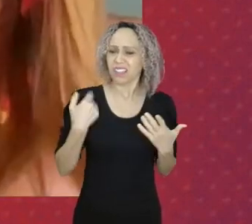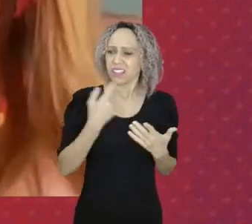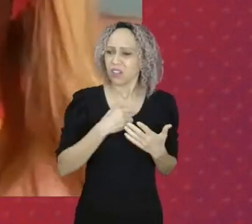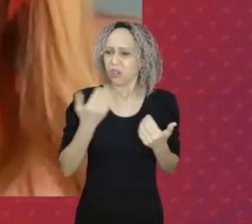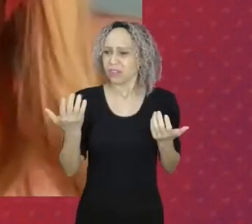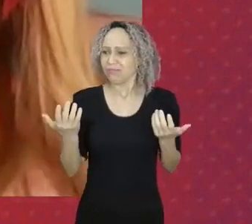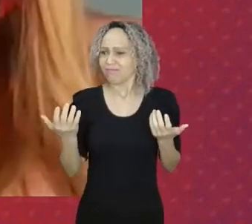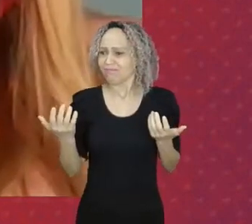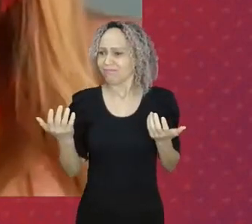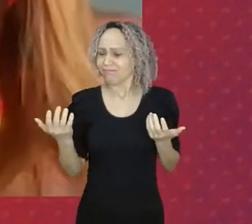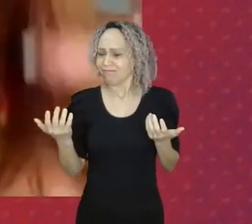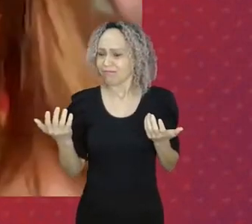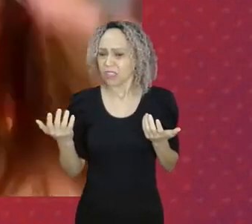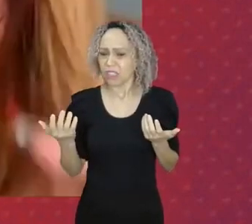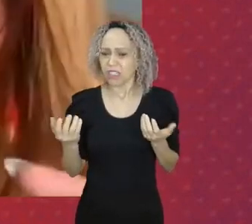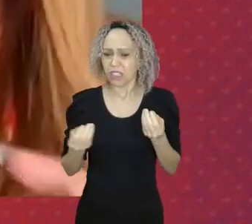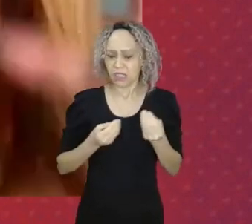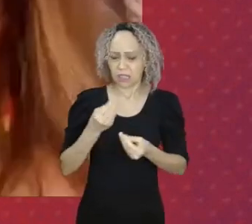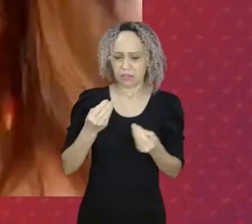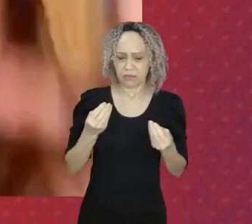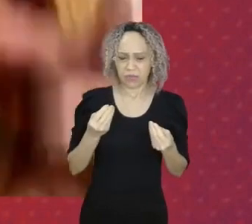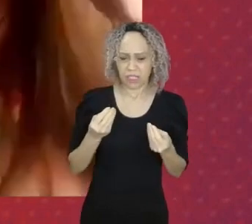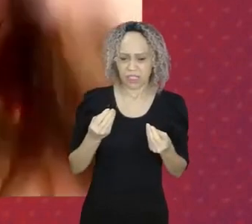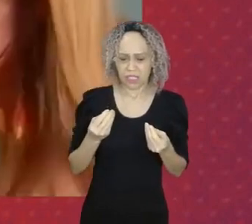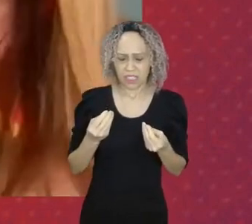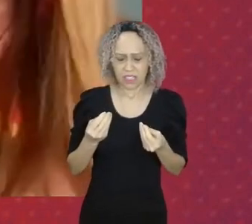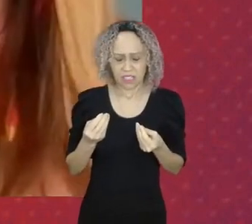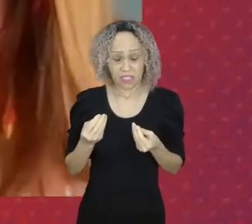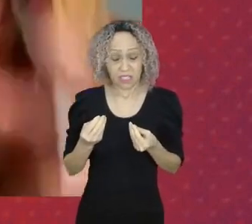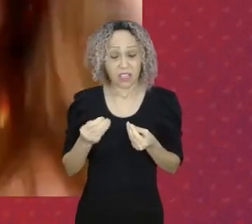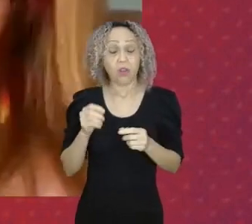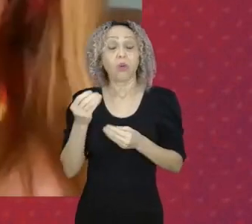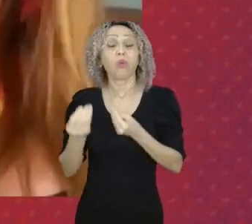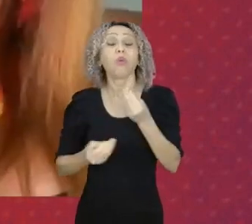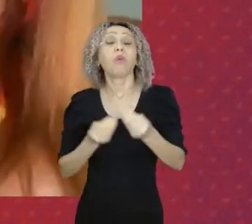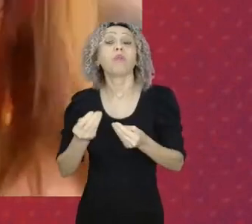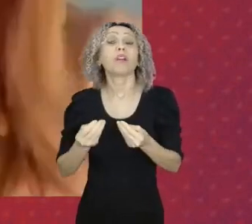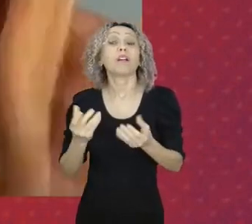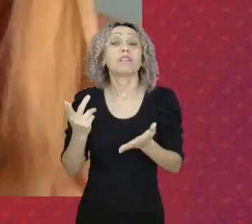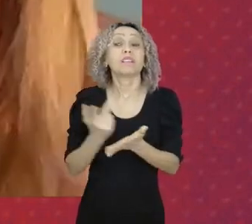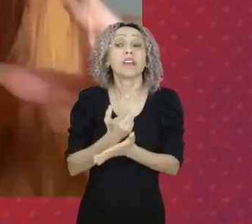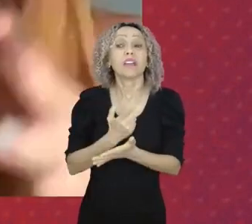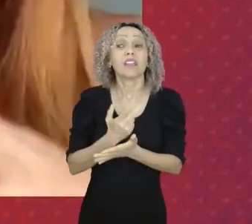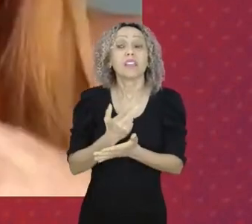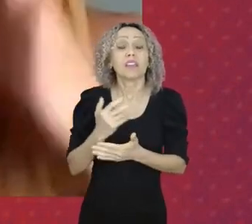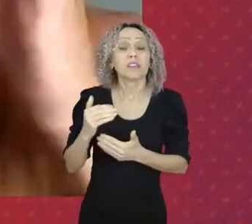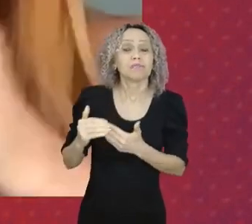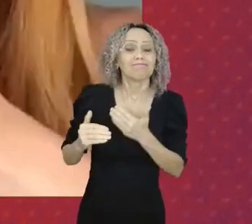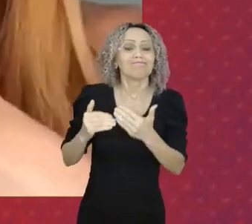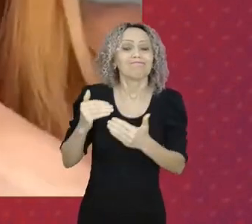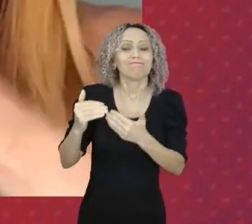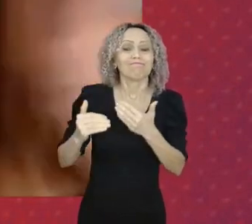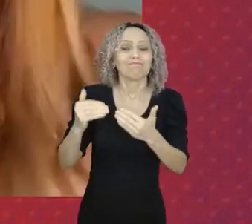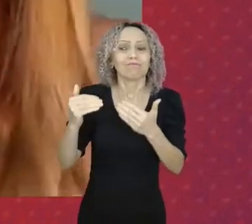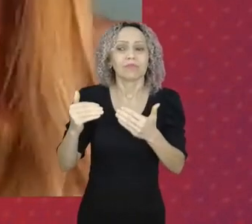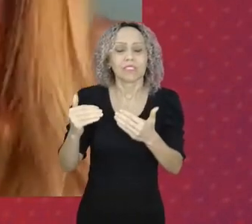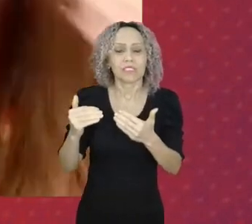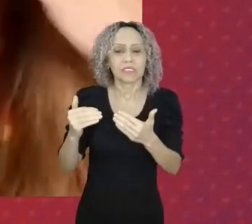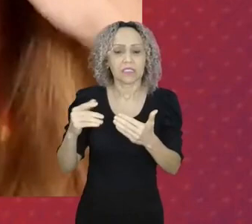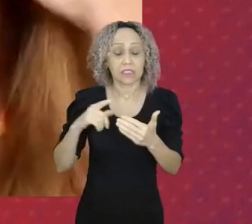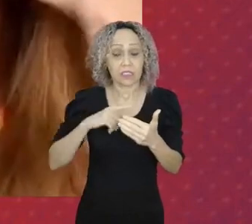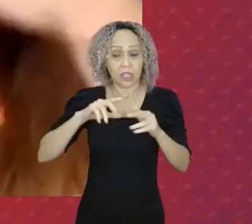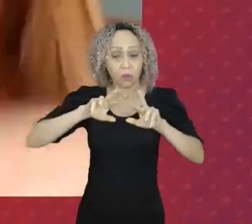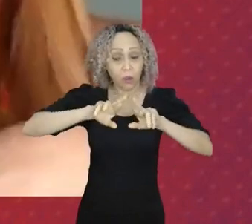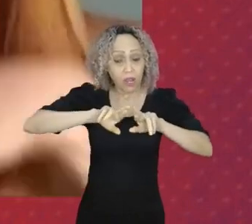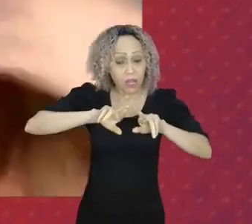com o qual nos identificamos. Que a sociedade ela é construída, né, para que exista uma